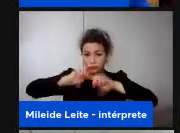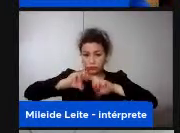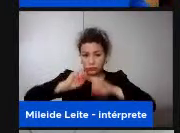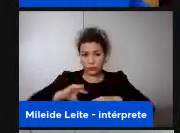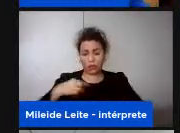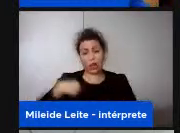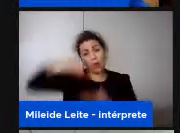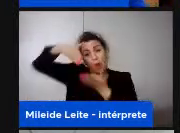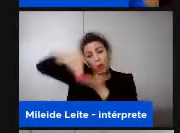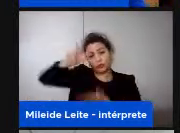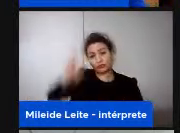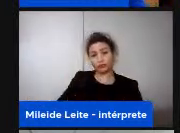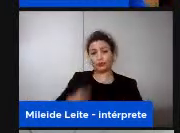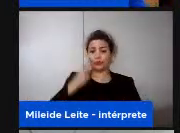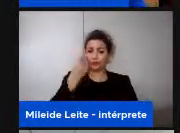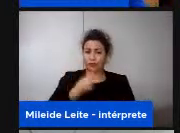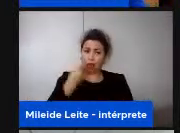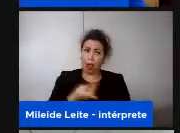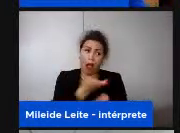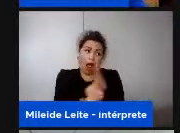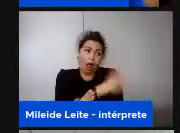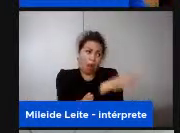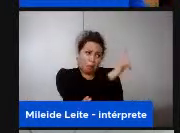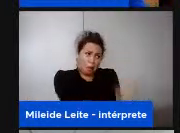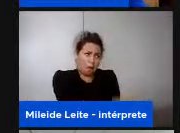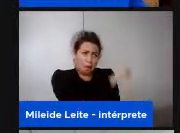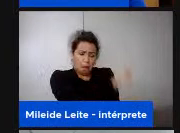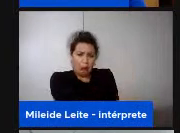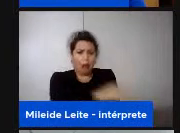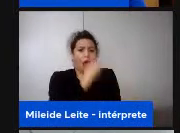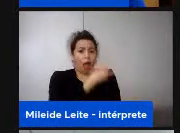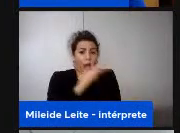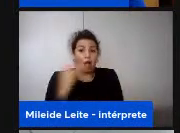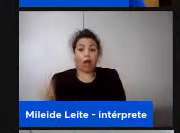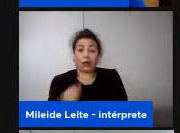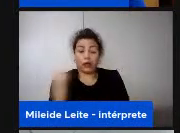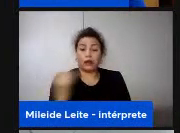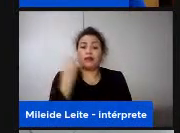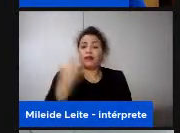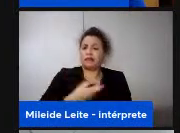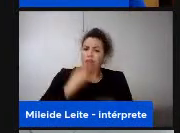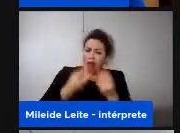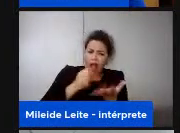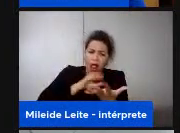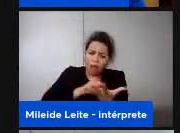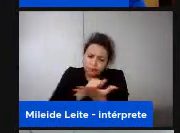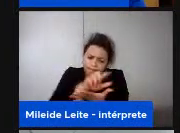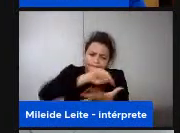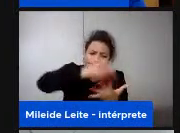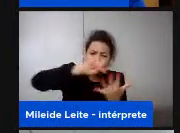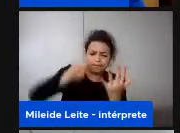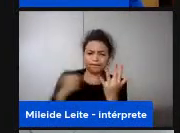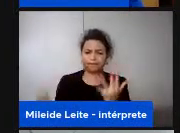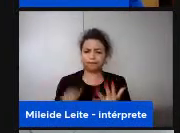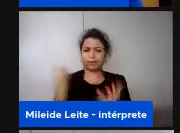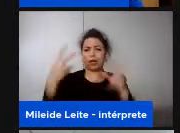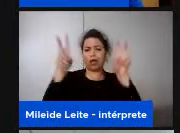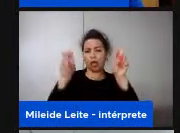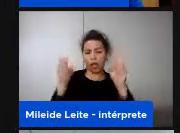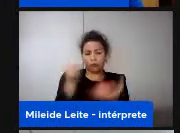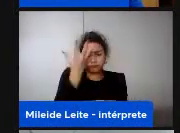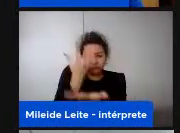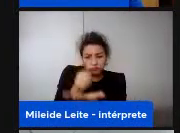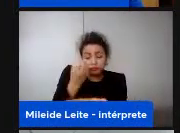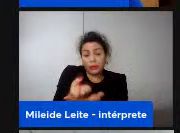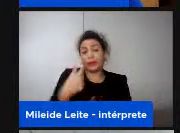última a falar, então, depois de tantas falas importantes, que colocaram tantos aspectos importantes sobre a alfabetização, eu